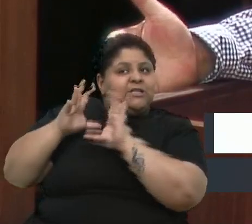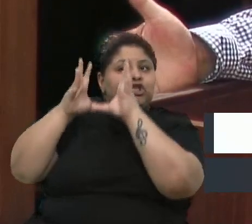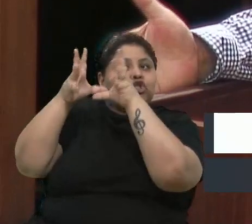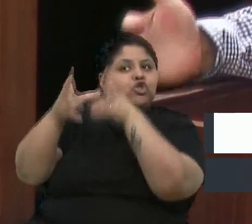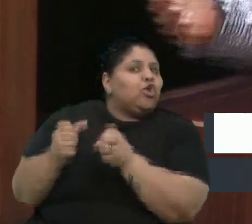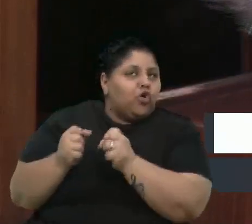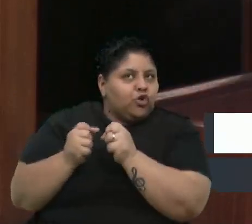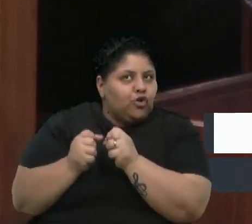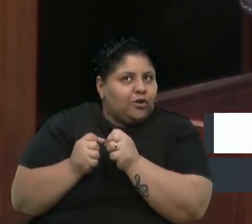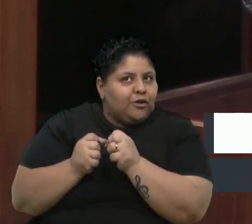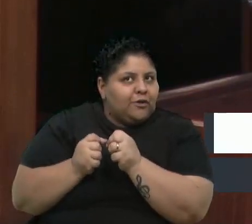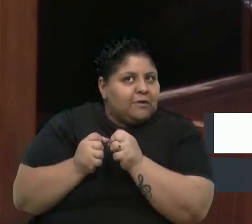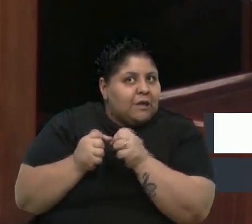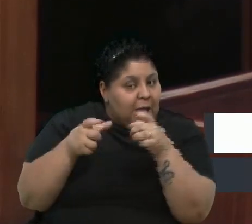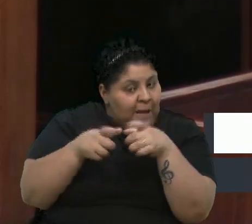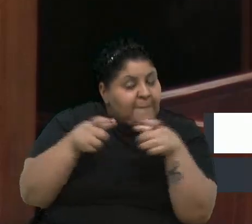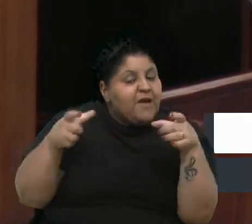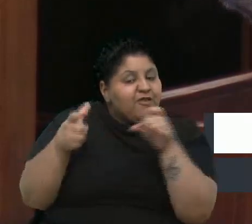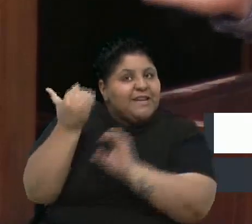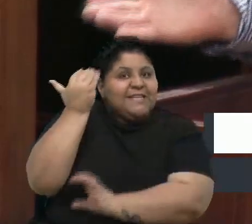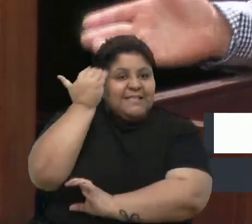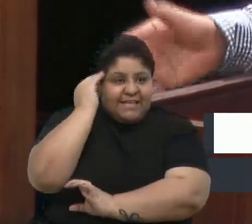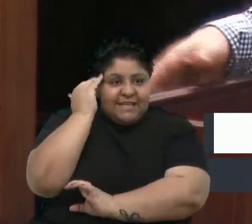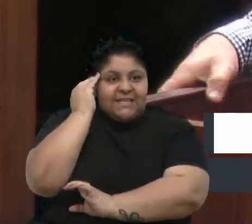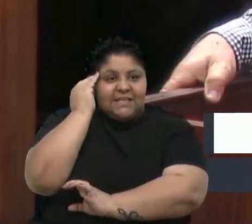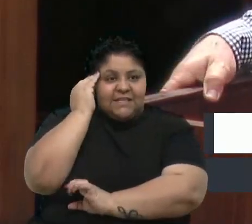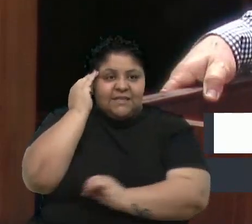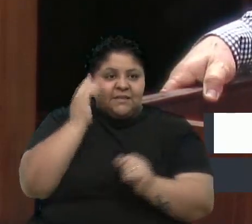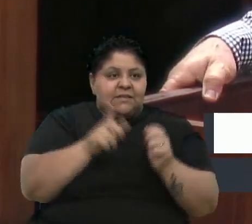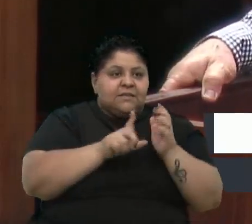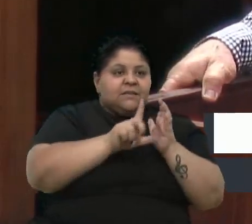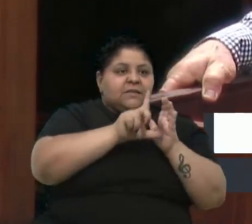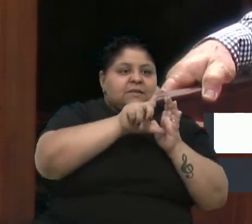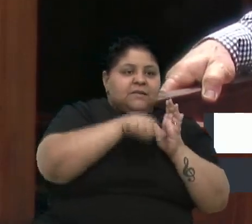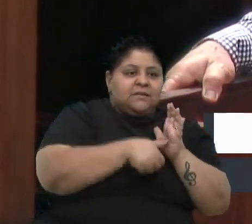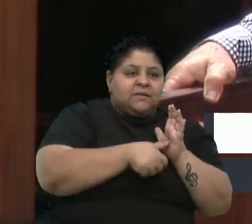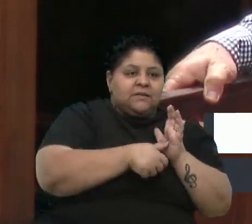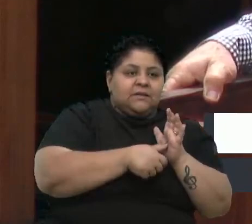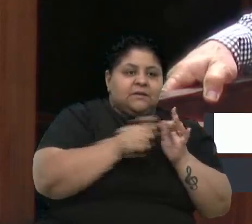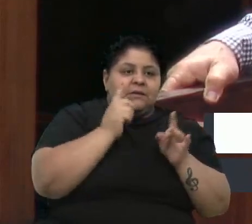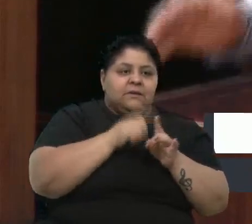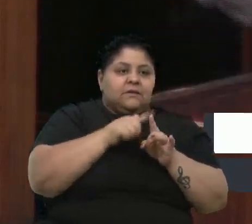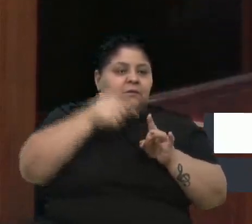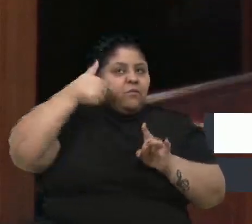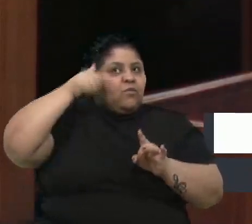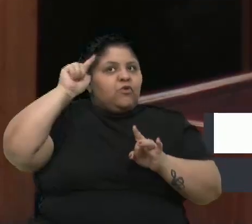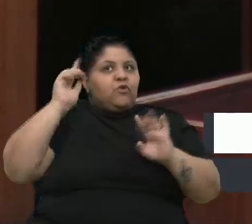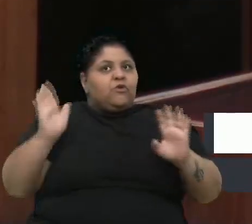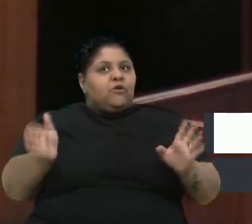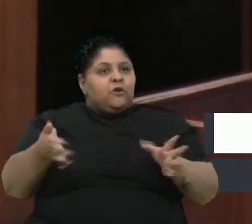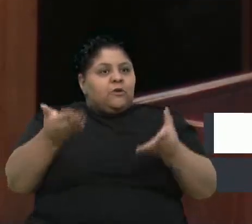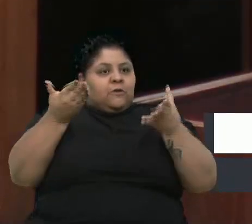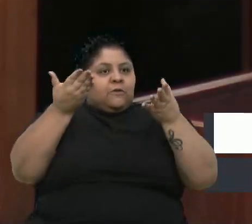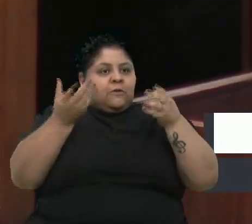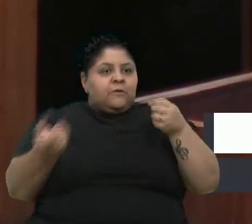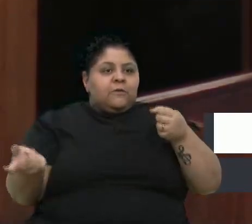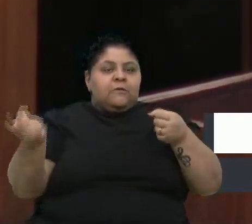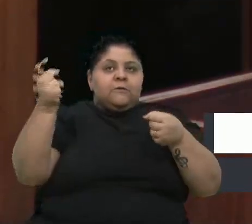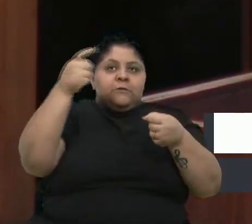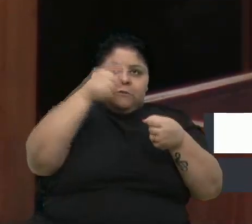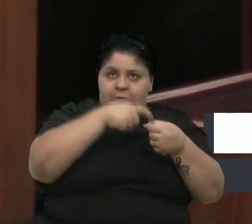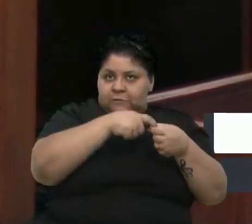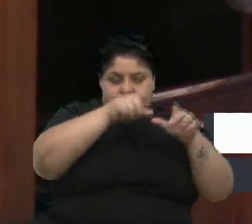A maioria entendeu, depois Alberto, porque ontem o evento voltou, a feira,